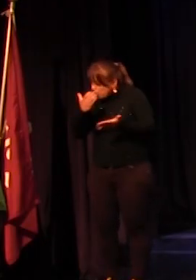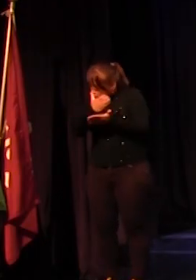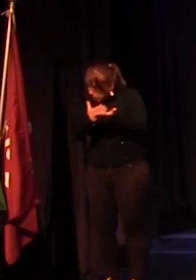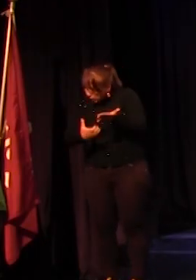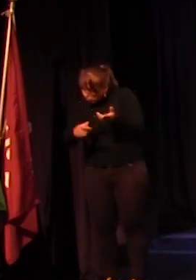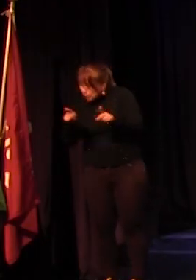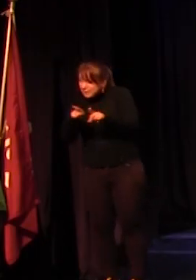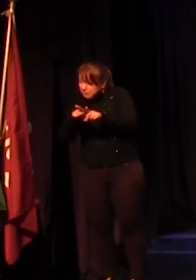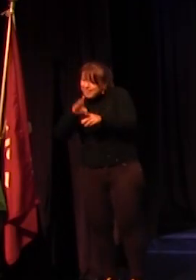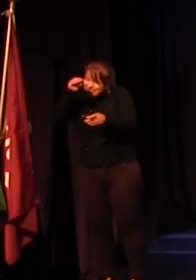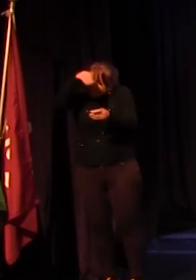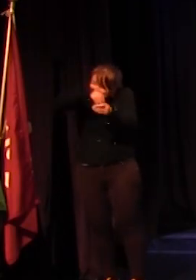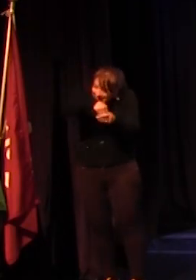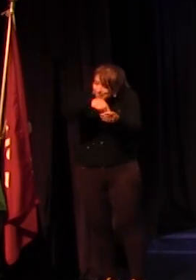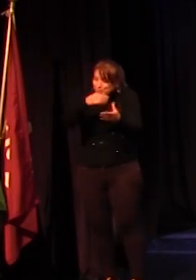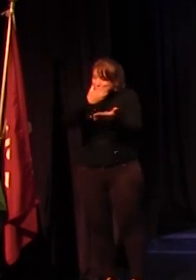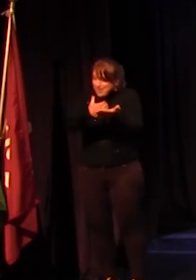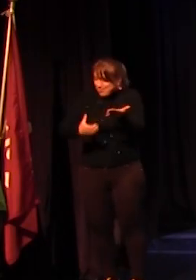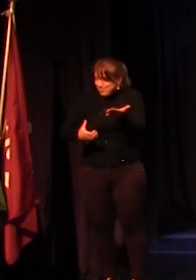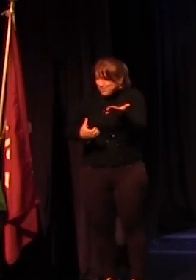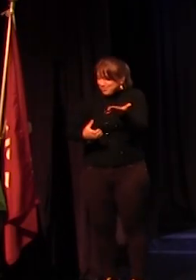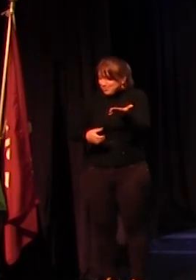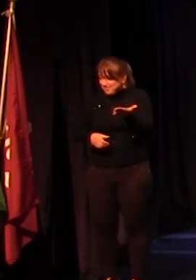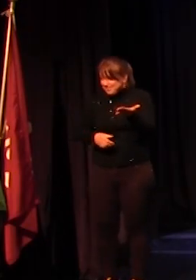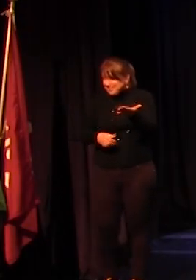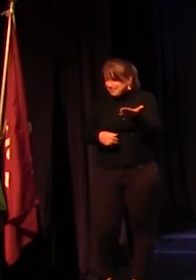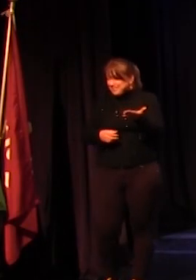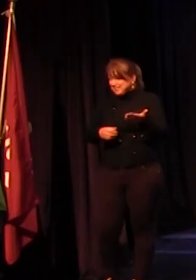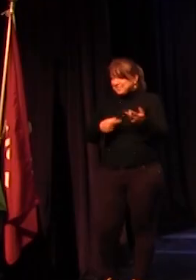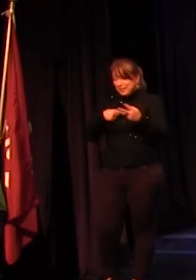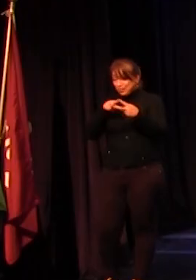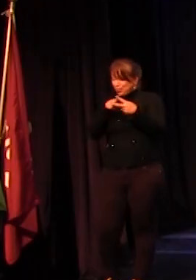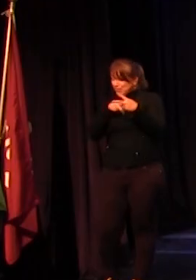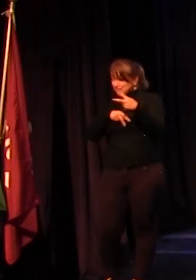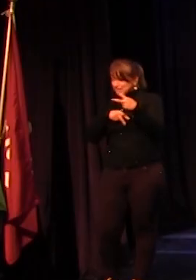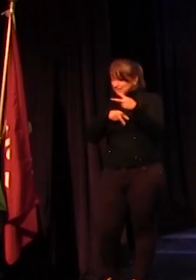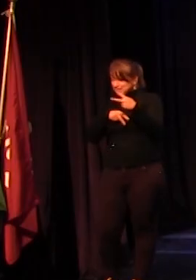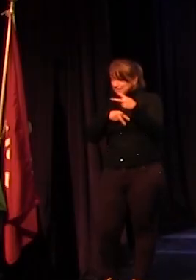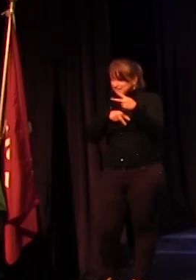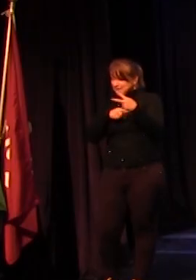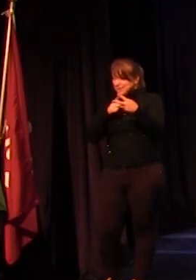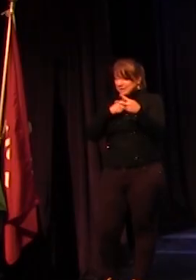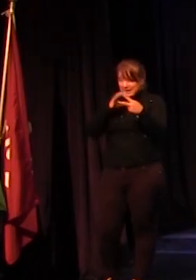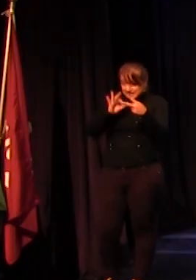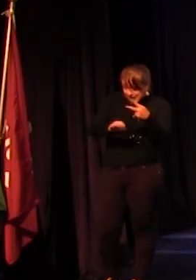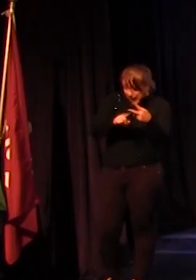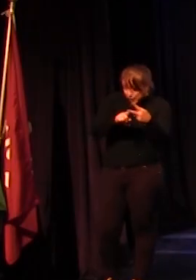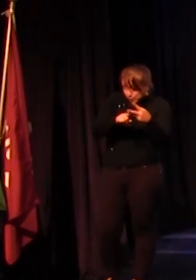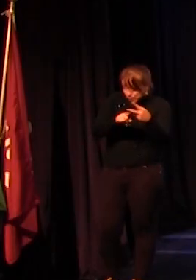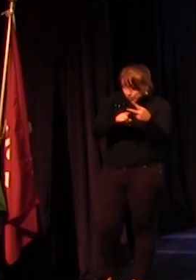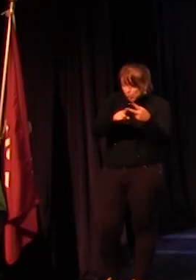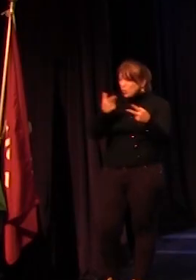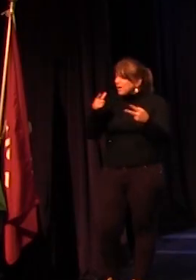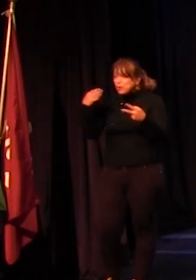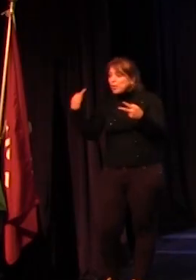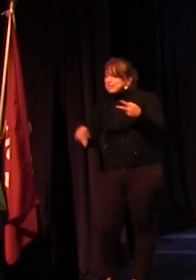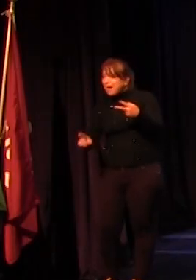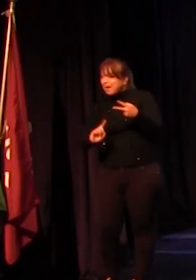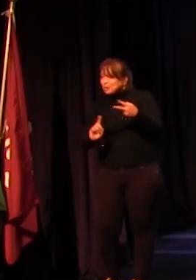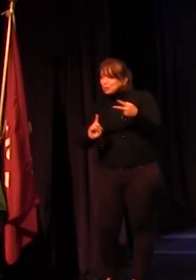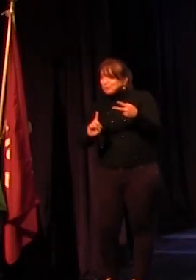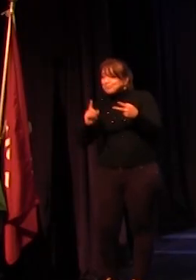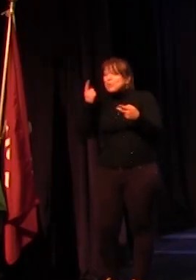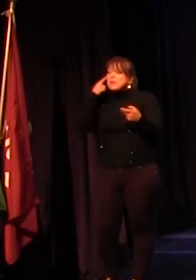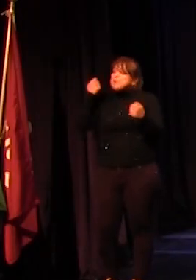currículo e no currículo. São dois aspectos que nós precisamos aí, né? Então, o que está dando certo desse currículo e o que não está dando certo. E o que